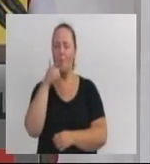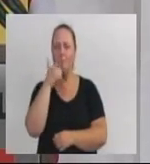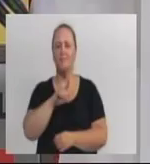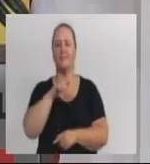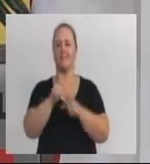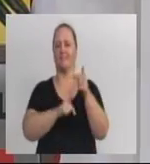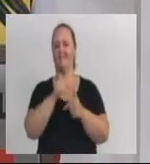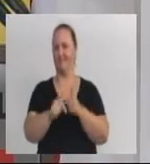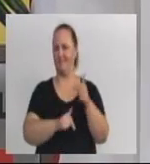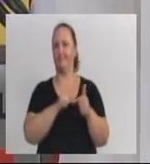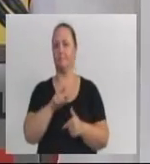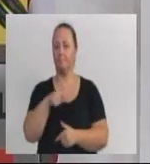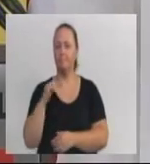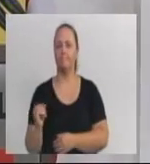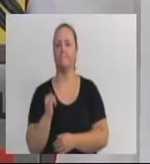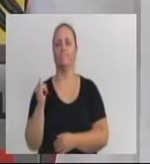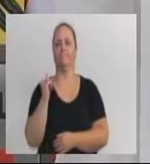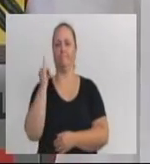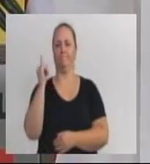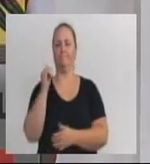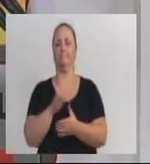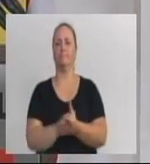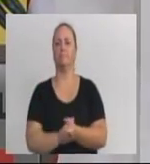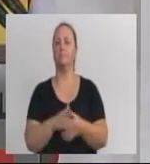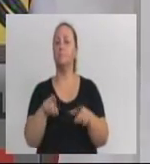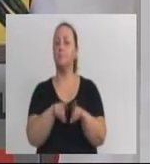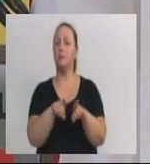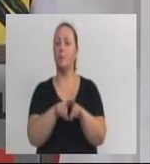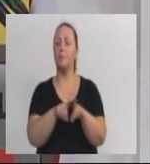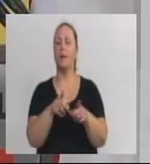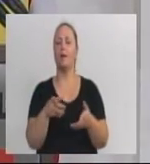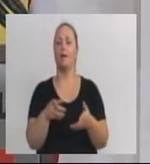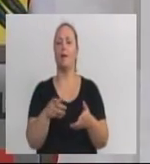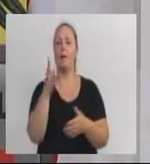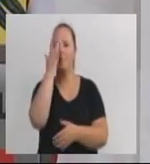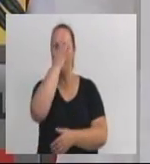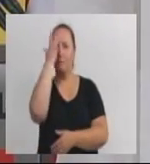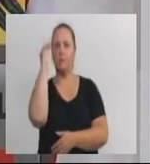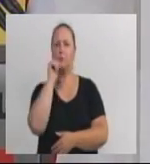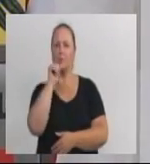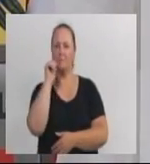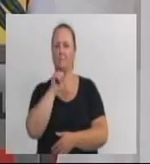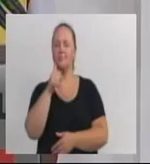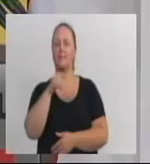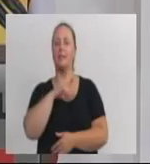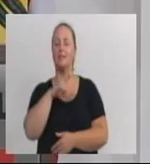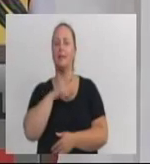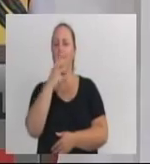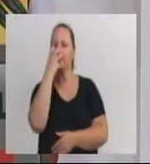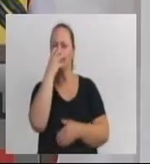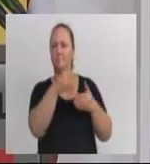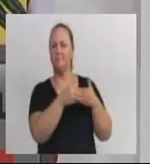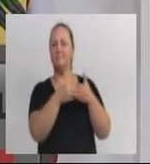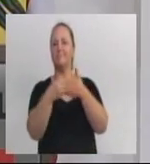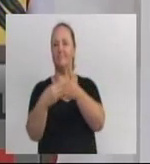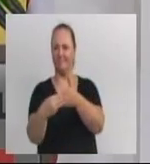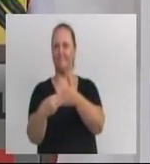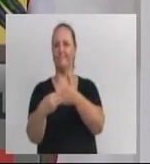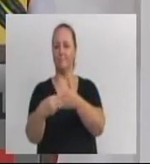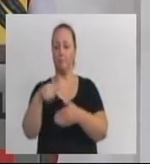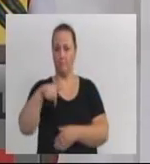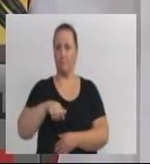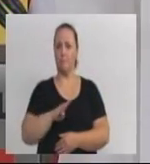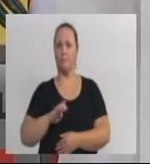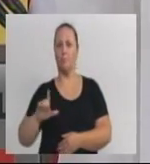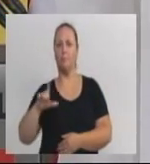muito importante. As usuárias de cães-guias também, que hoje em Blumenau somos 3, tá? Mas que não fique